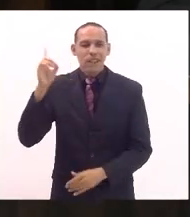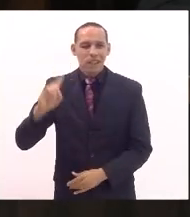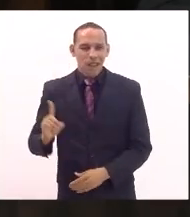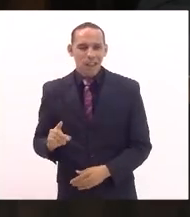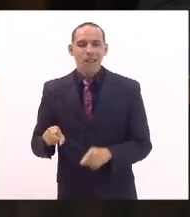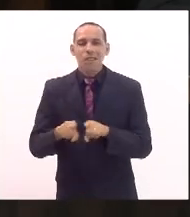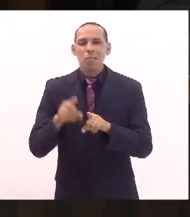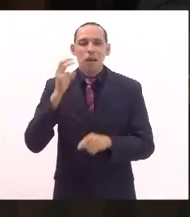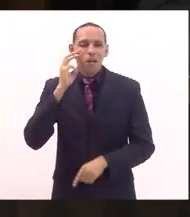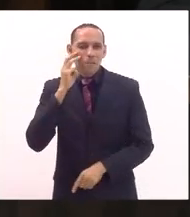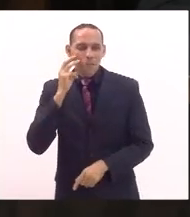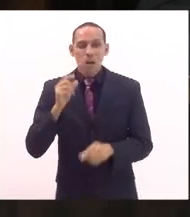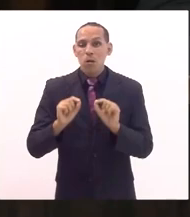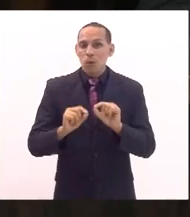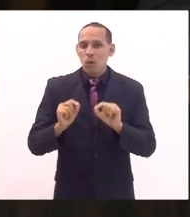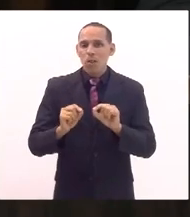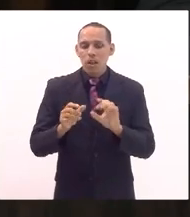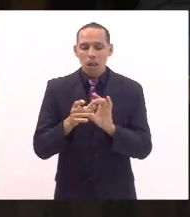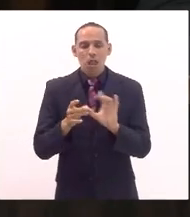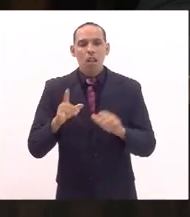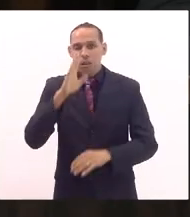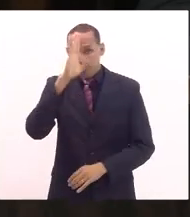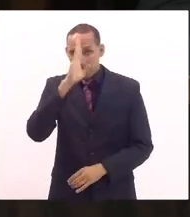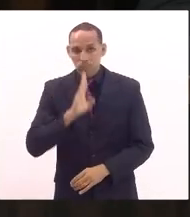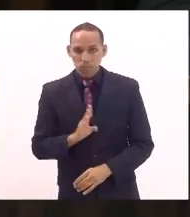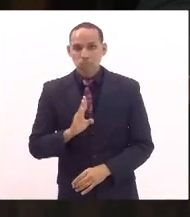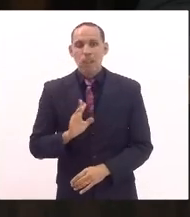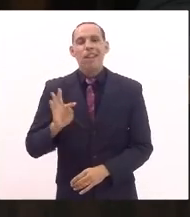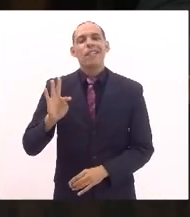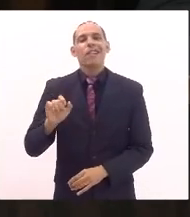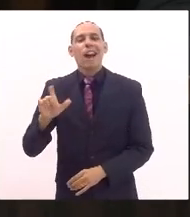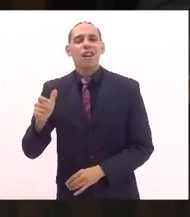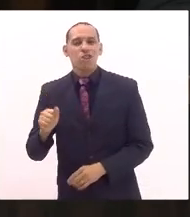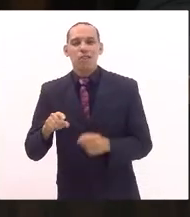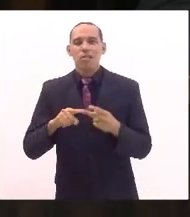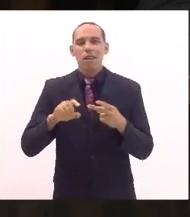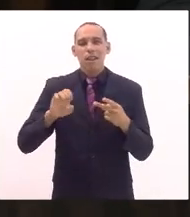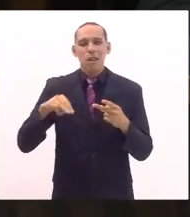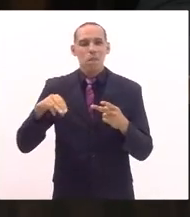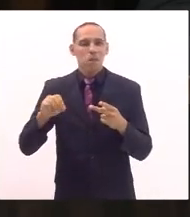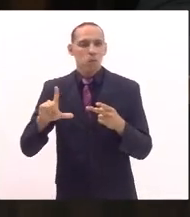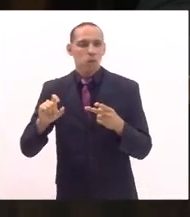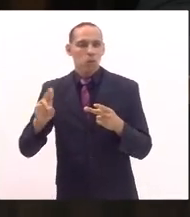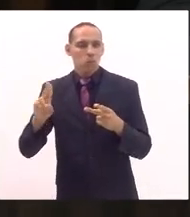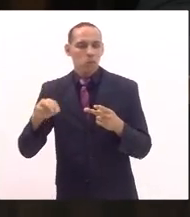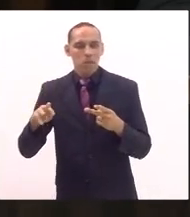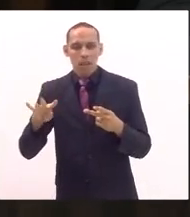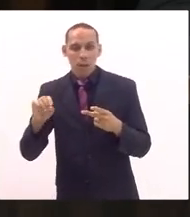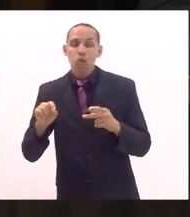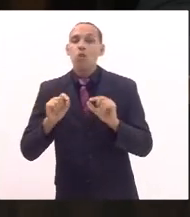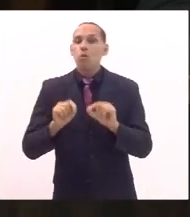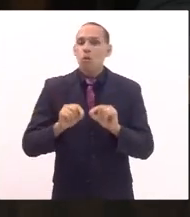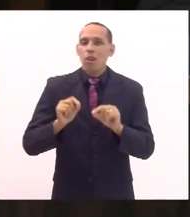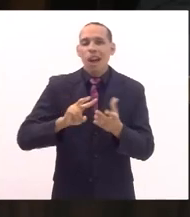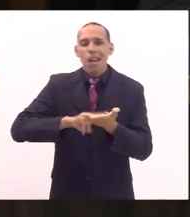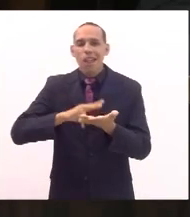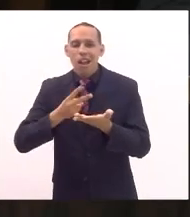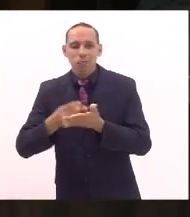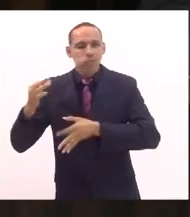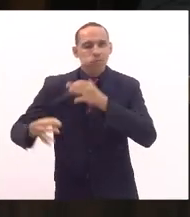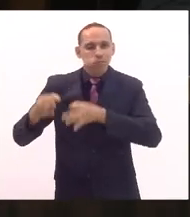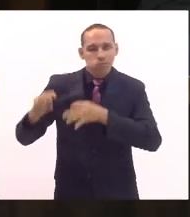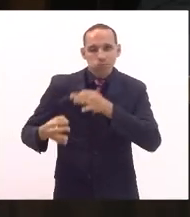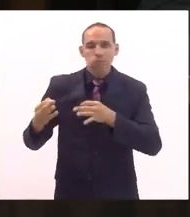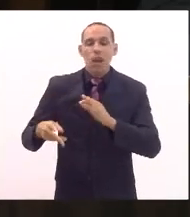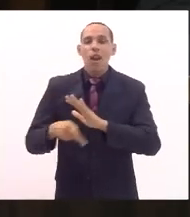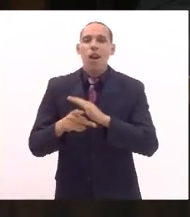Carneiro concede a isenção de taxas e emolumentos de tradução juramentada pública para refugiados no âmbito do Estado do Rio